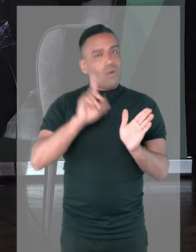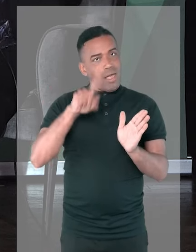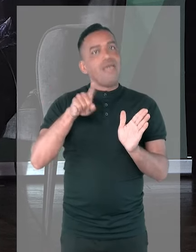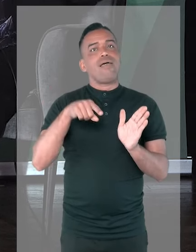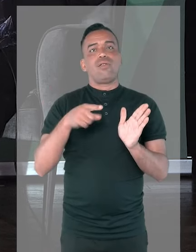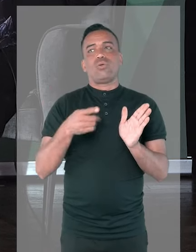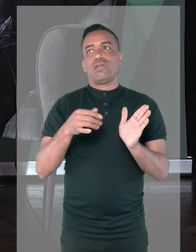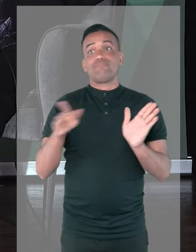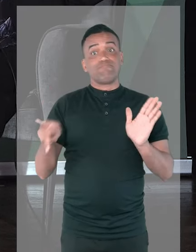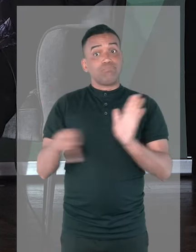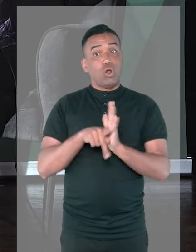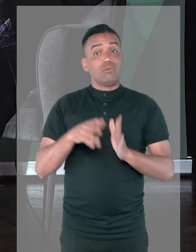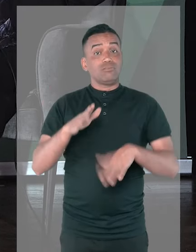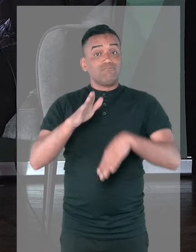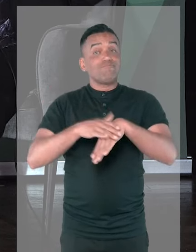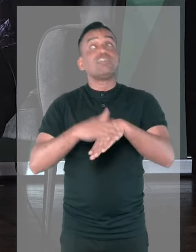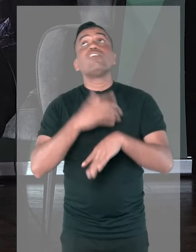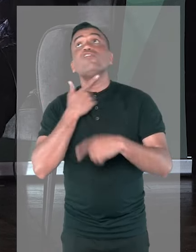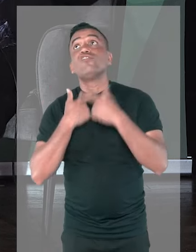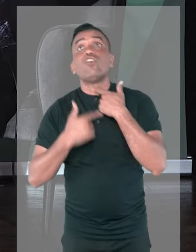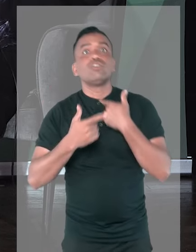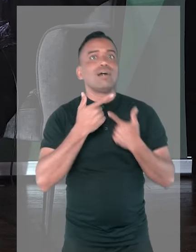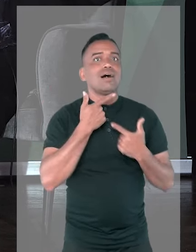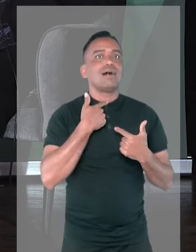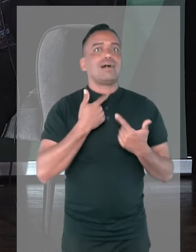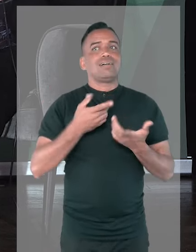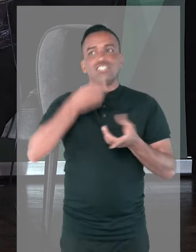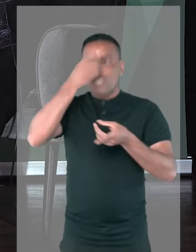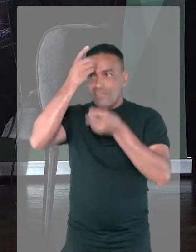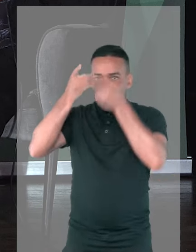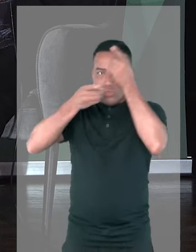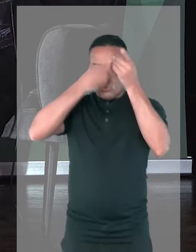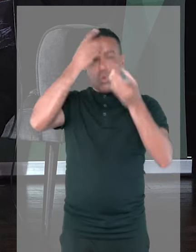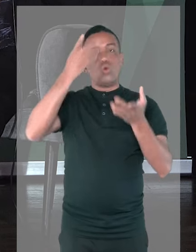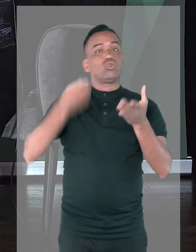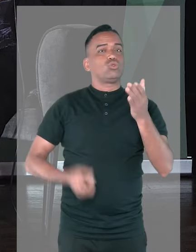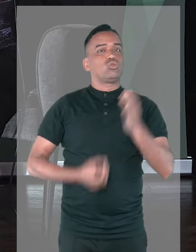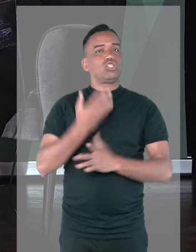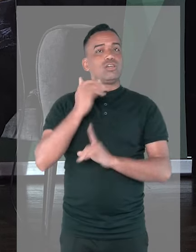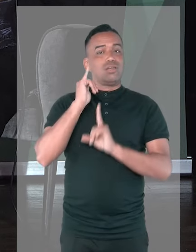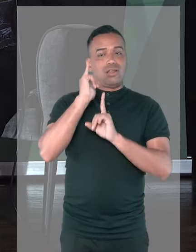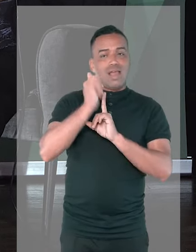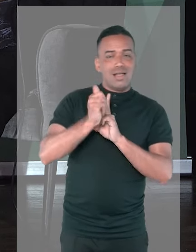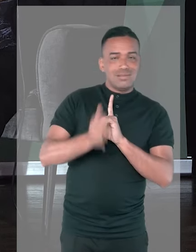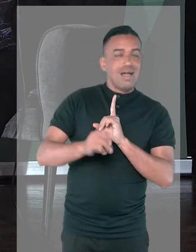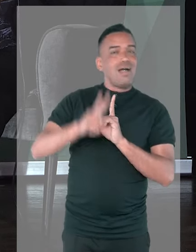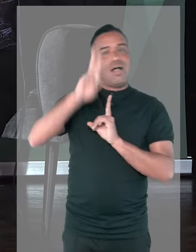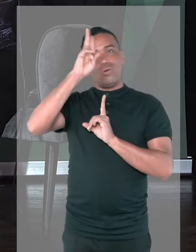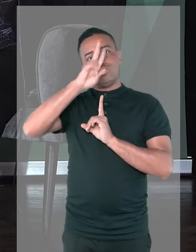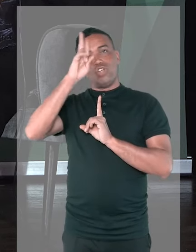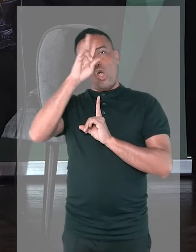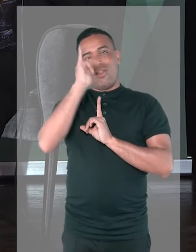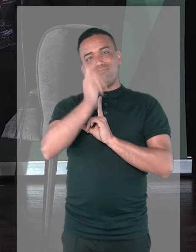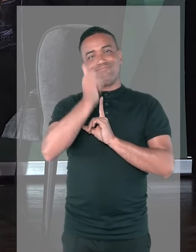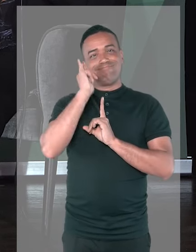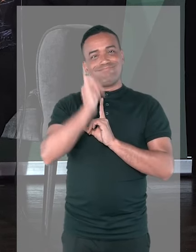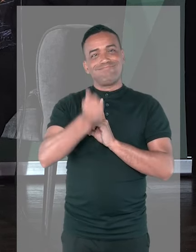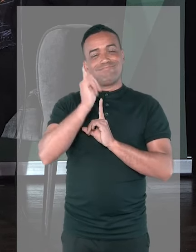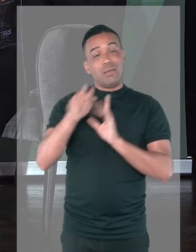reprodução daquele ímpeto que inventou, que fez surgir a narração e a importância das narrativas